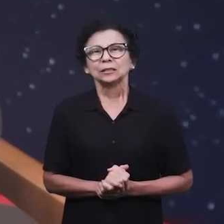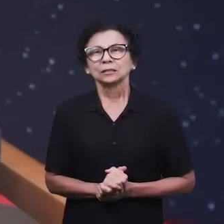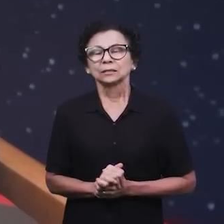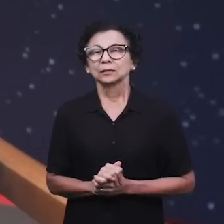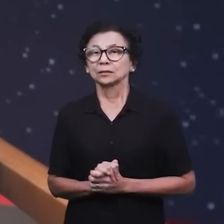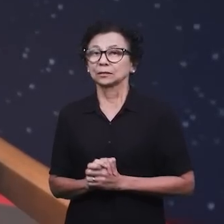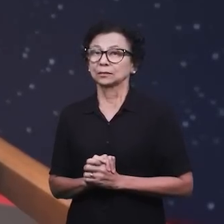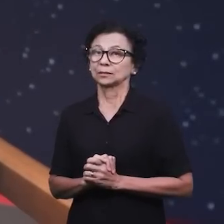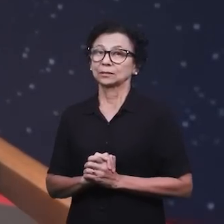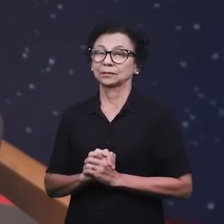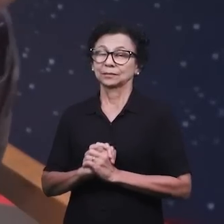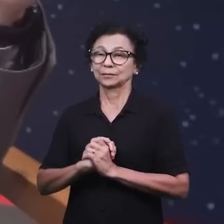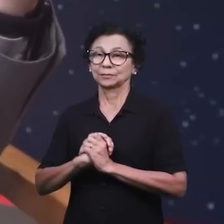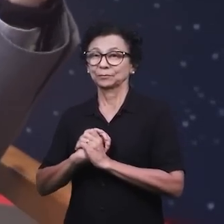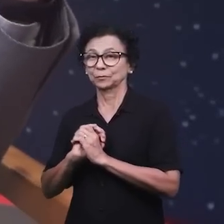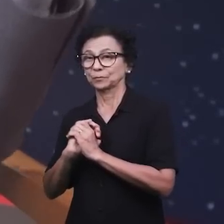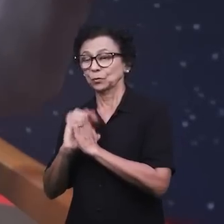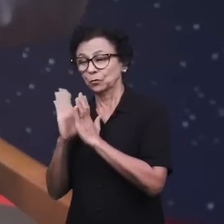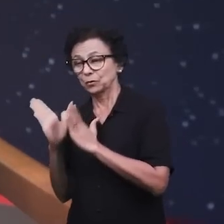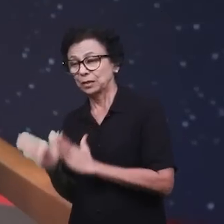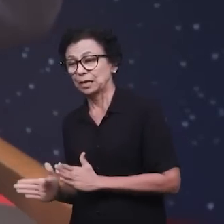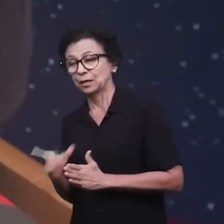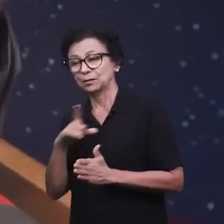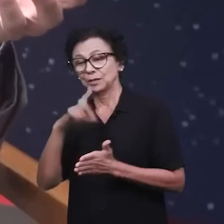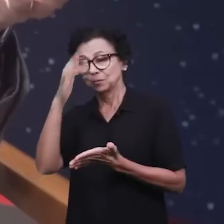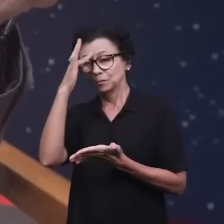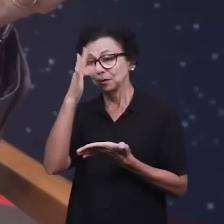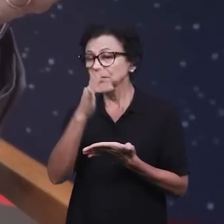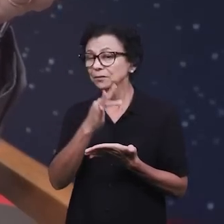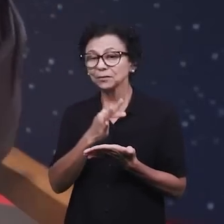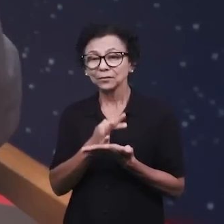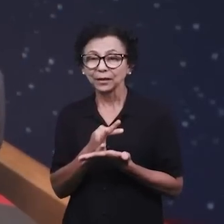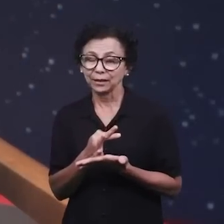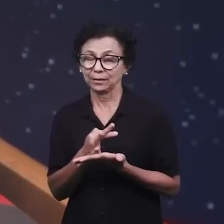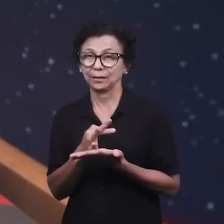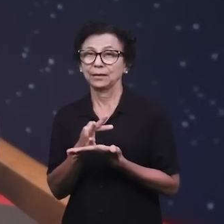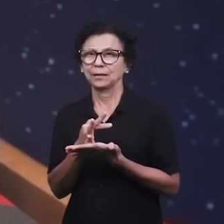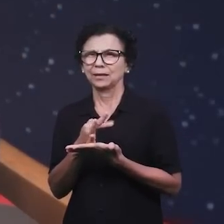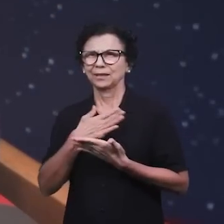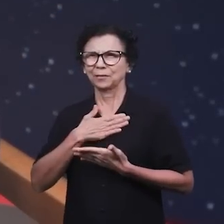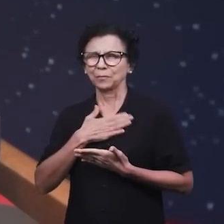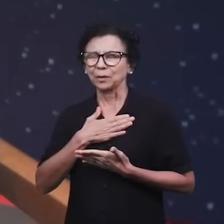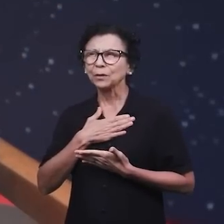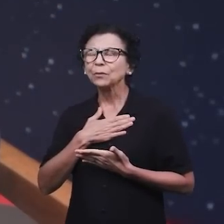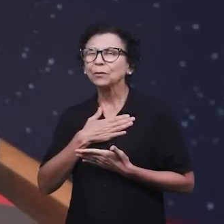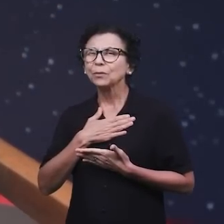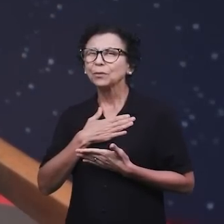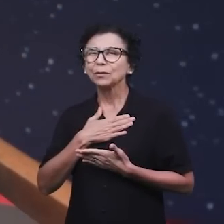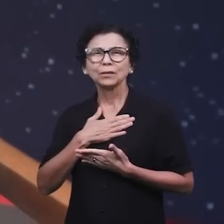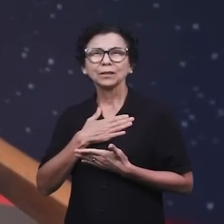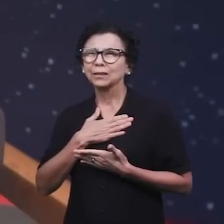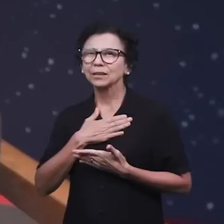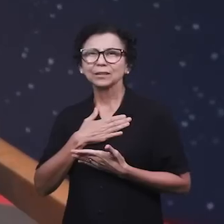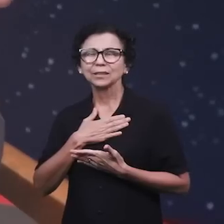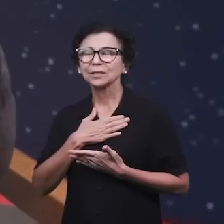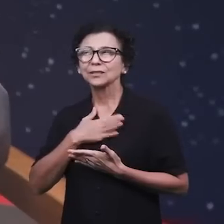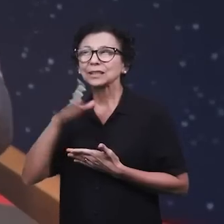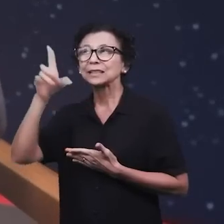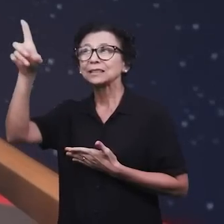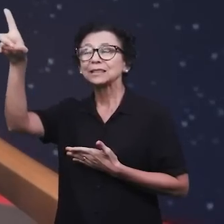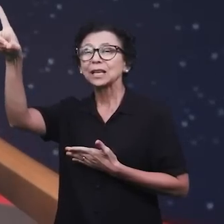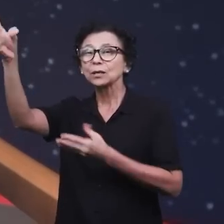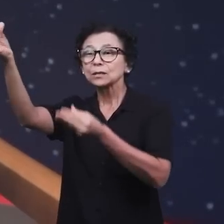de mostarda remete à fé. O Senhor Jesus falou, se tiverdes fé como esse grão de mostarda, ou seja, é